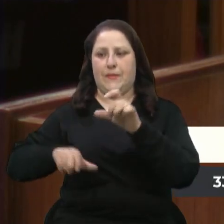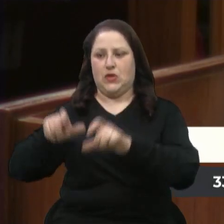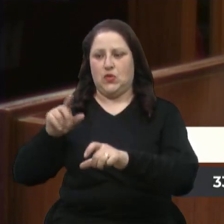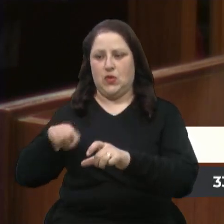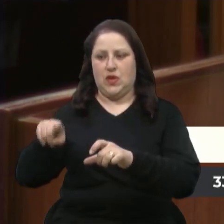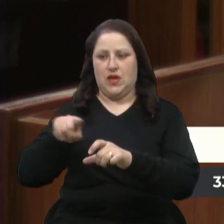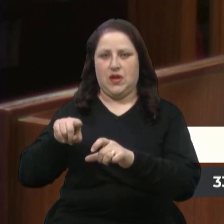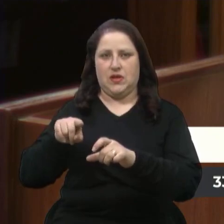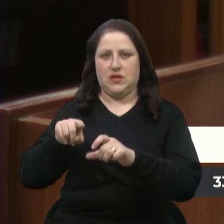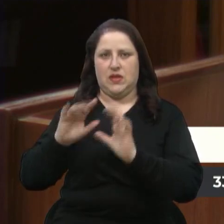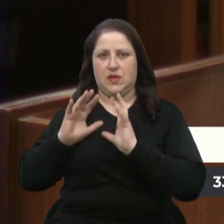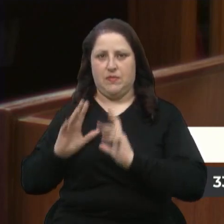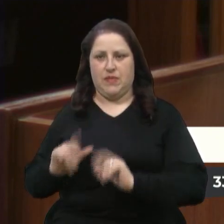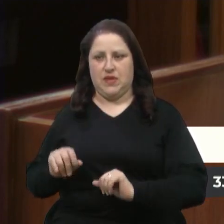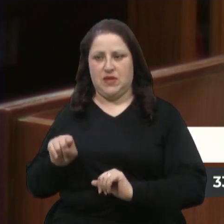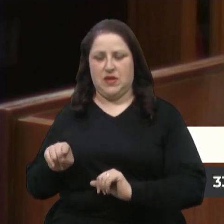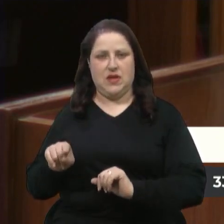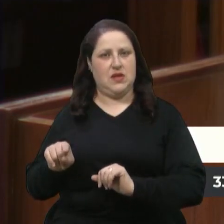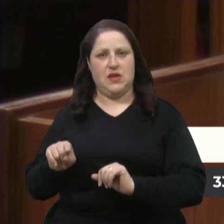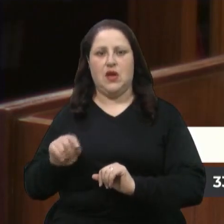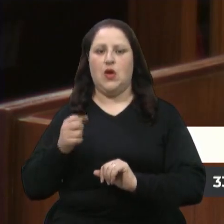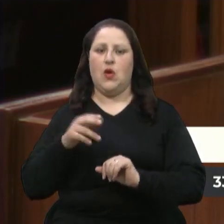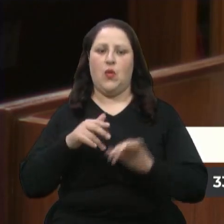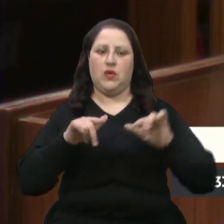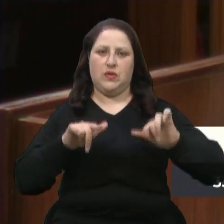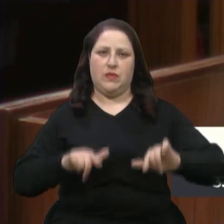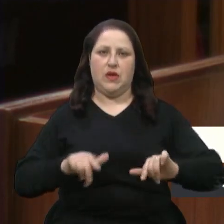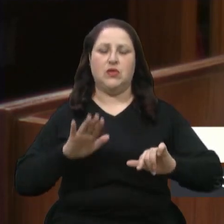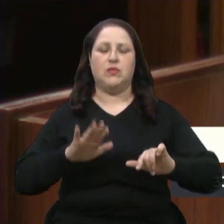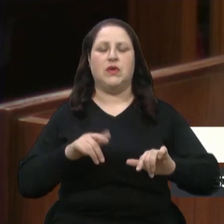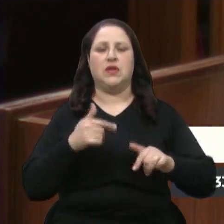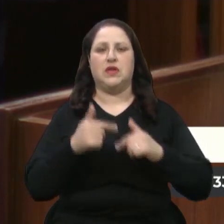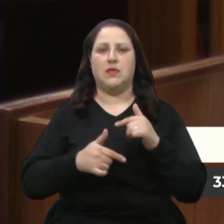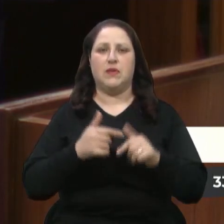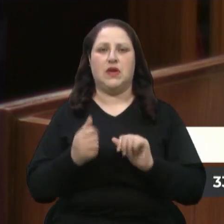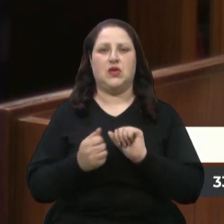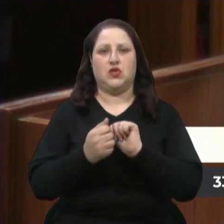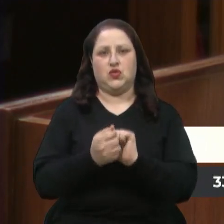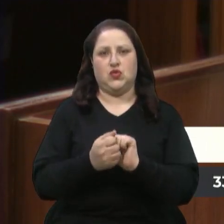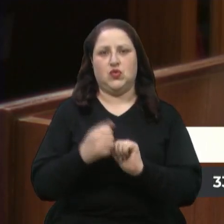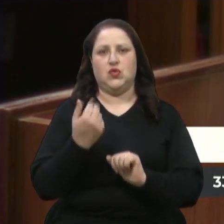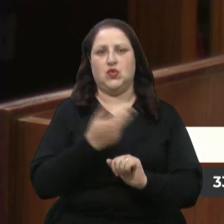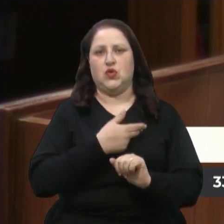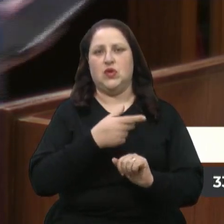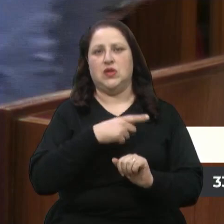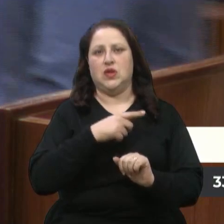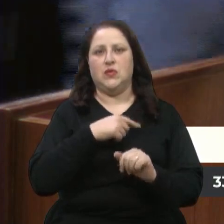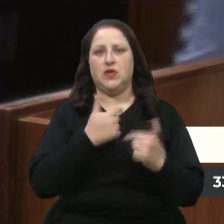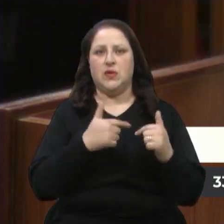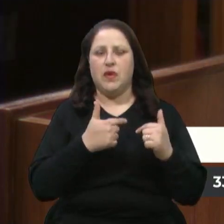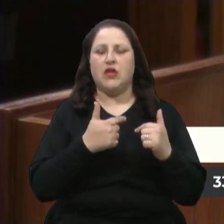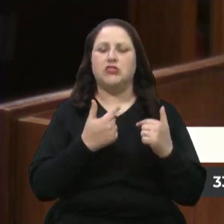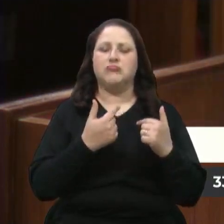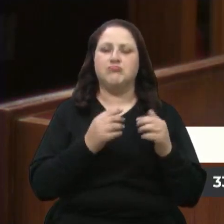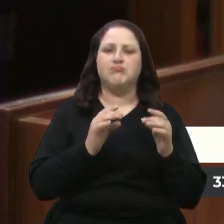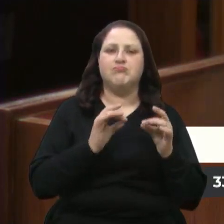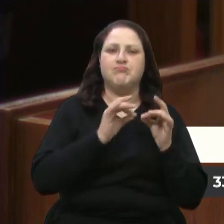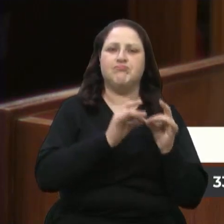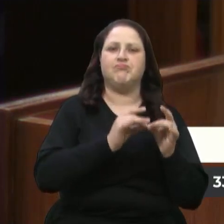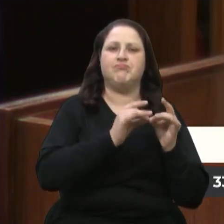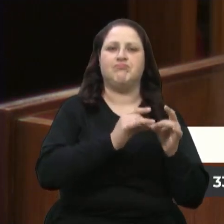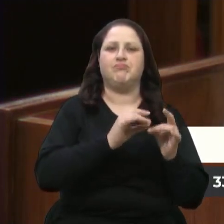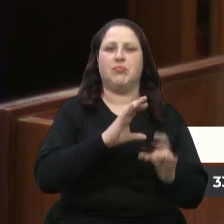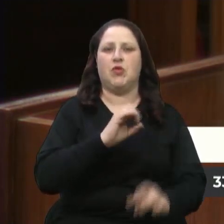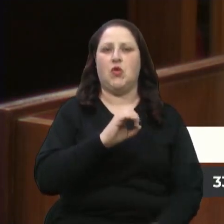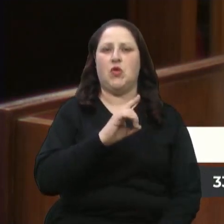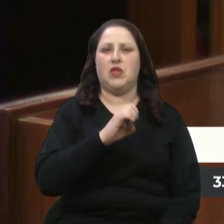rua, não quer dizer aquele espaço. É trabalhar juntos. Nós temos um trabalho muito afinado com a Codeca, onde